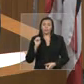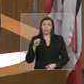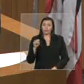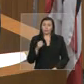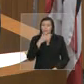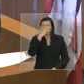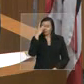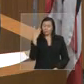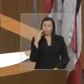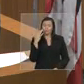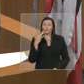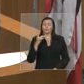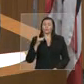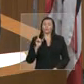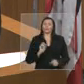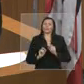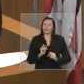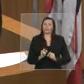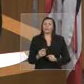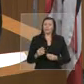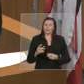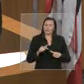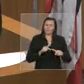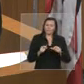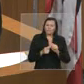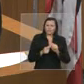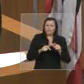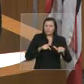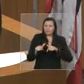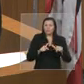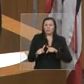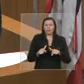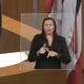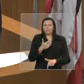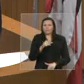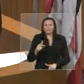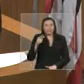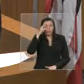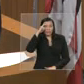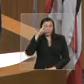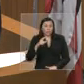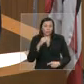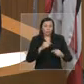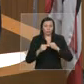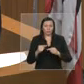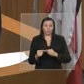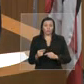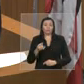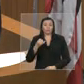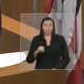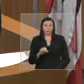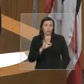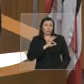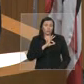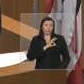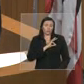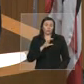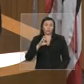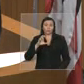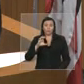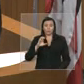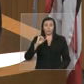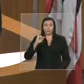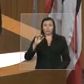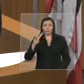bons serviços às pessoas que precisam de apoio espiritual. Se as polícias, civil e militar, o corpo de bombeiro e